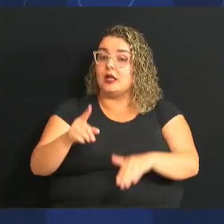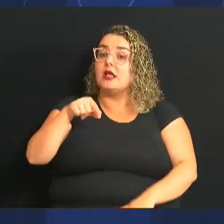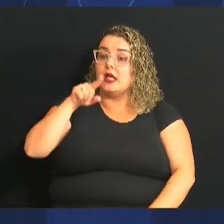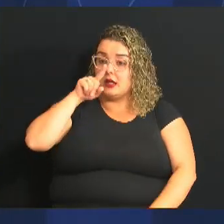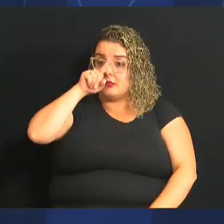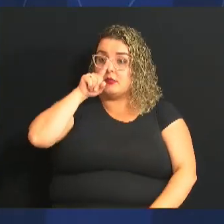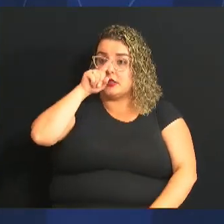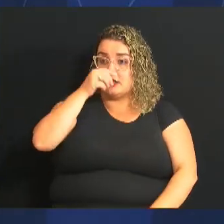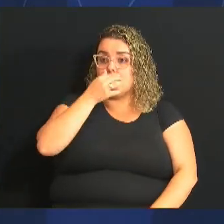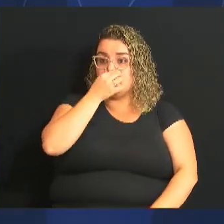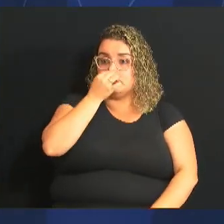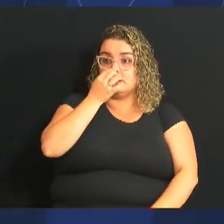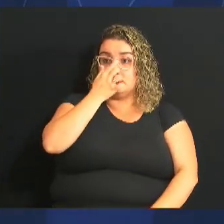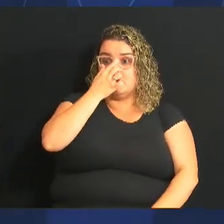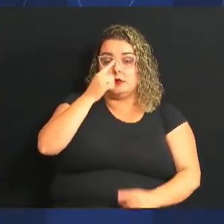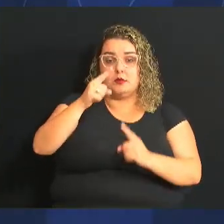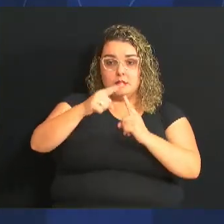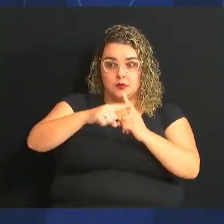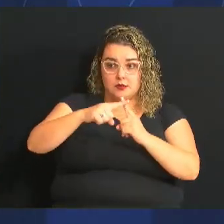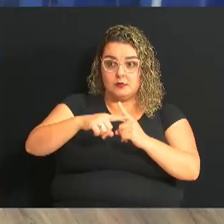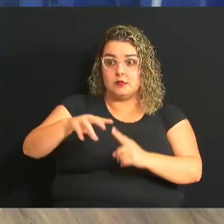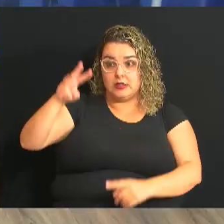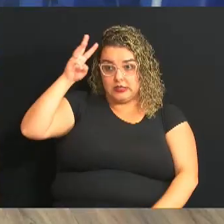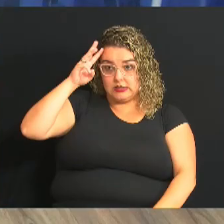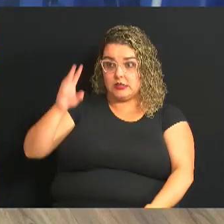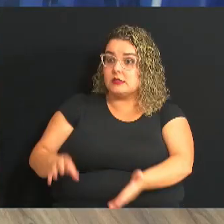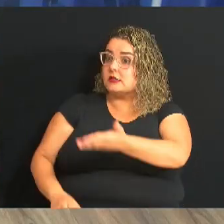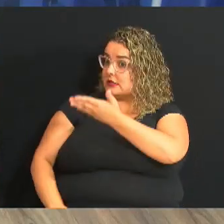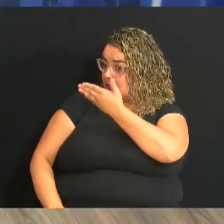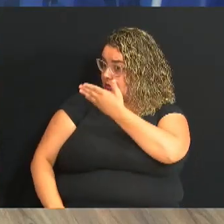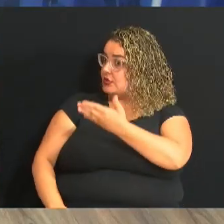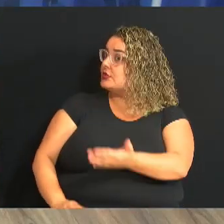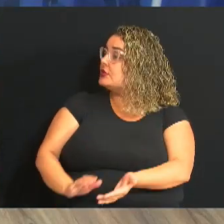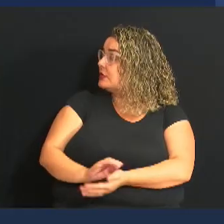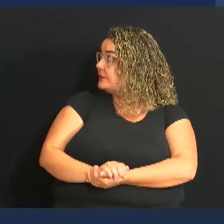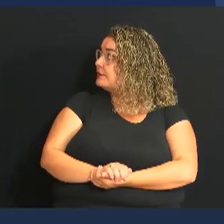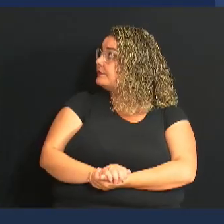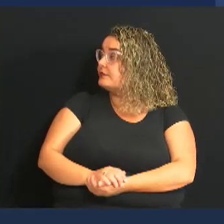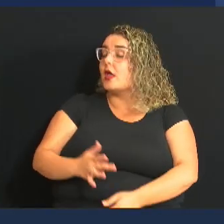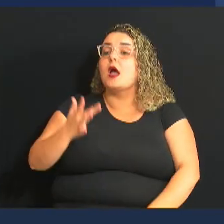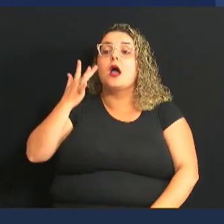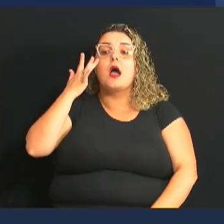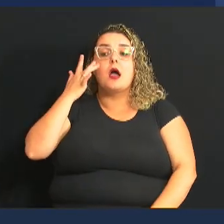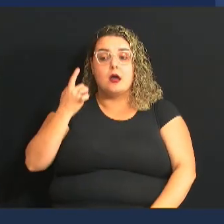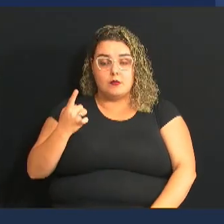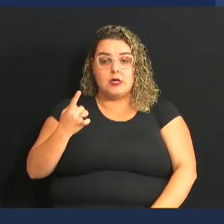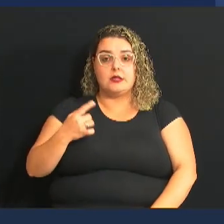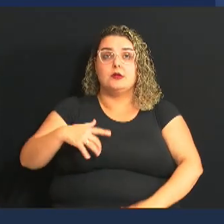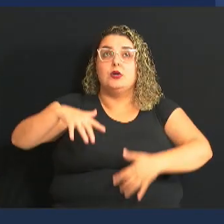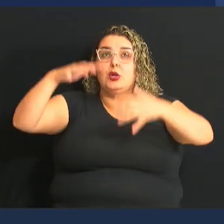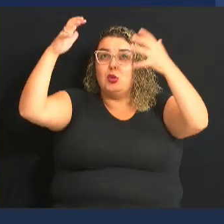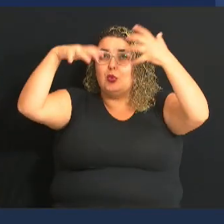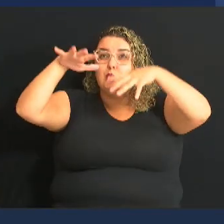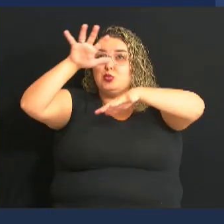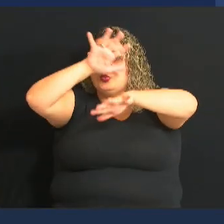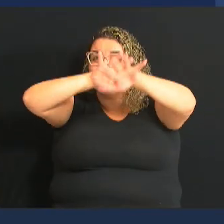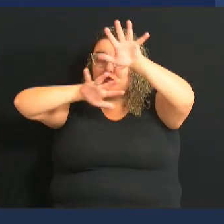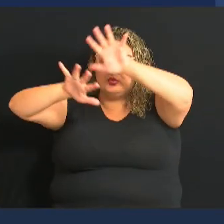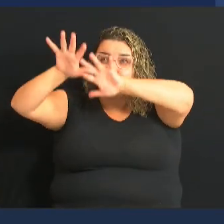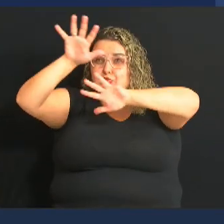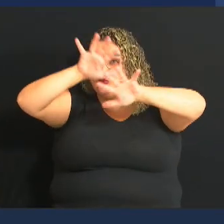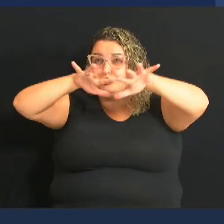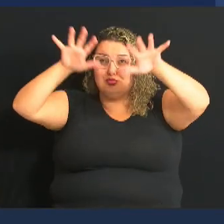perigoso. Vamos às temperaturas então para terça-feira, elas já estão aqui na minha tela. Então amanhã Esse tempo fechado continua,